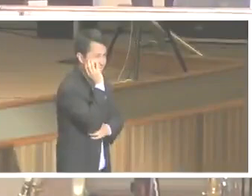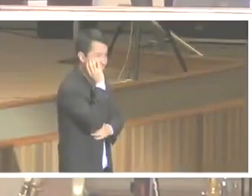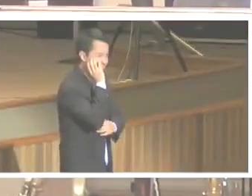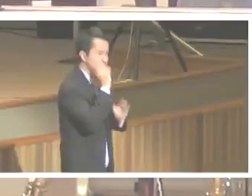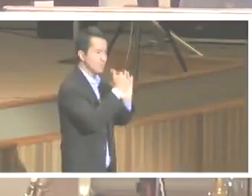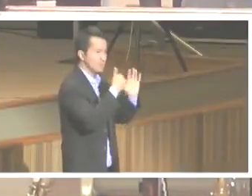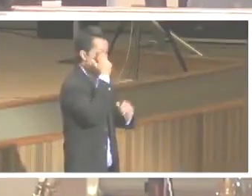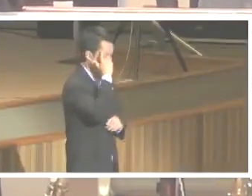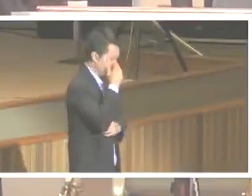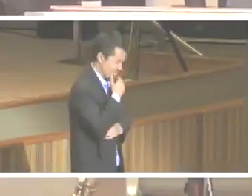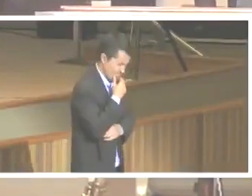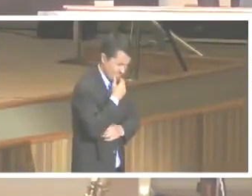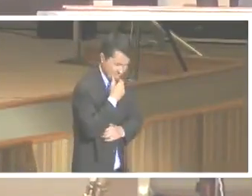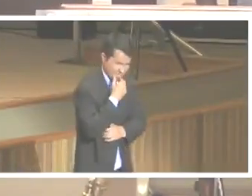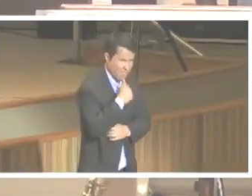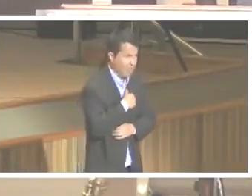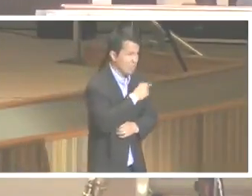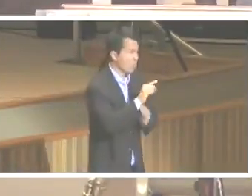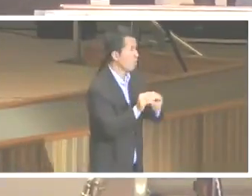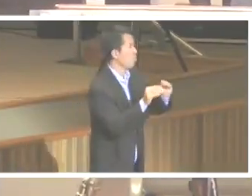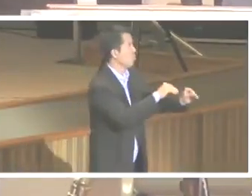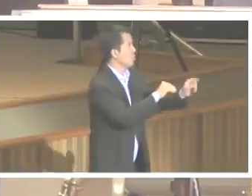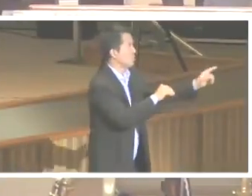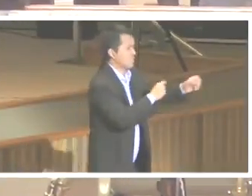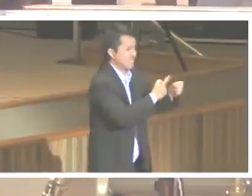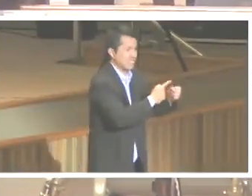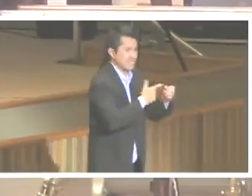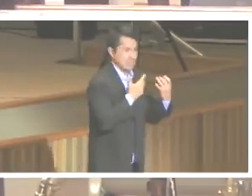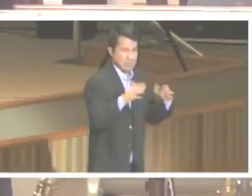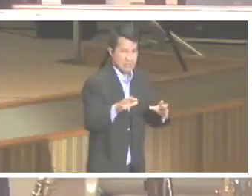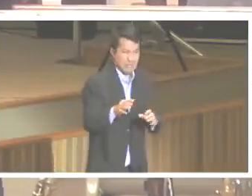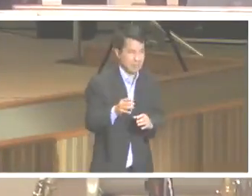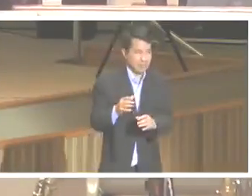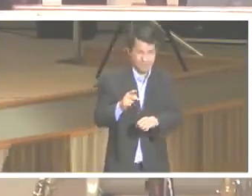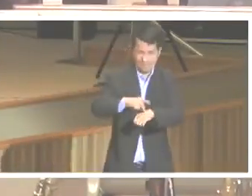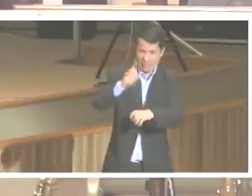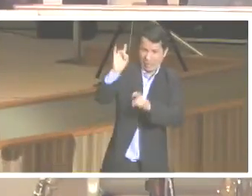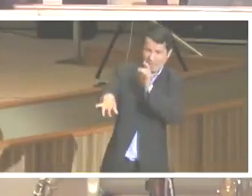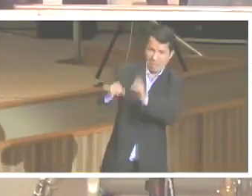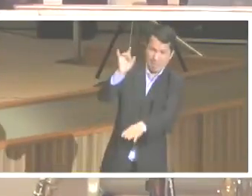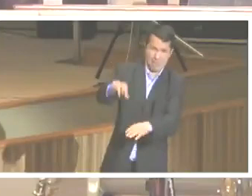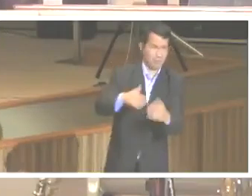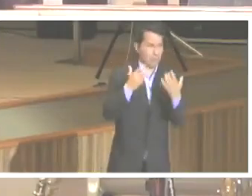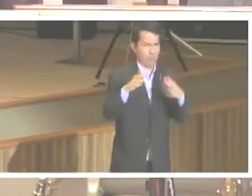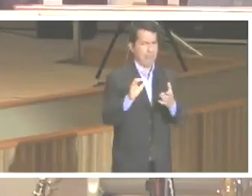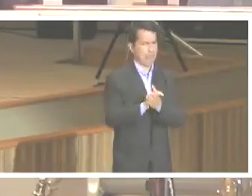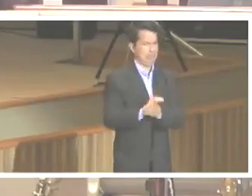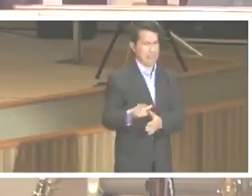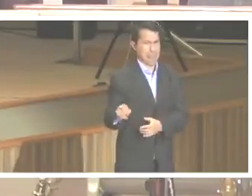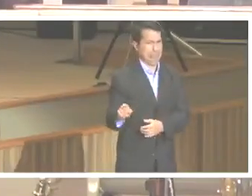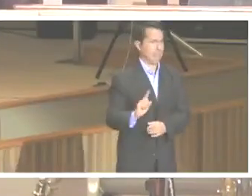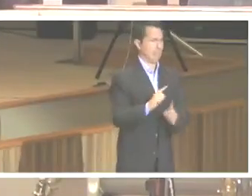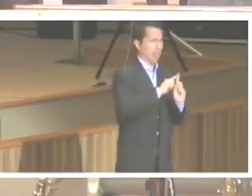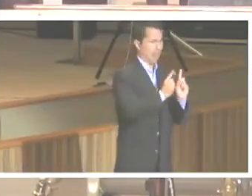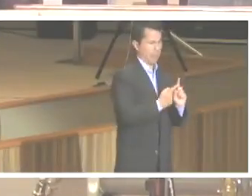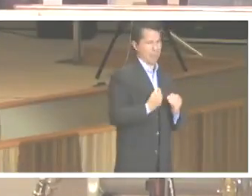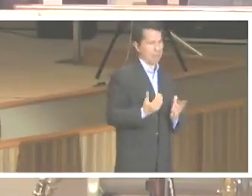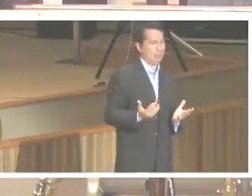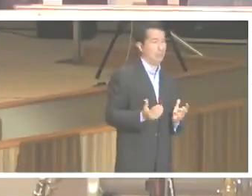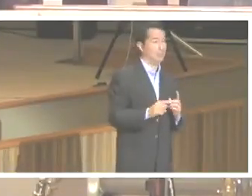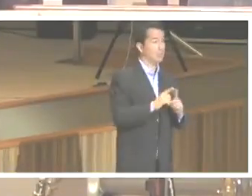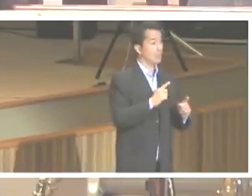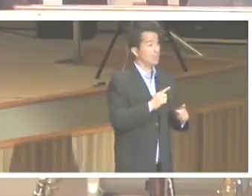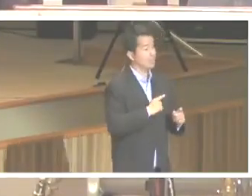vão mudar de cidade vou sair daqui não quero mais e se esse casamento e aí o senhor